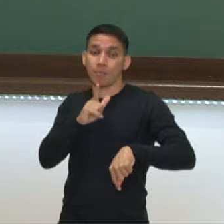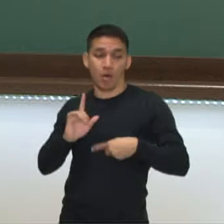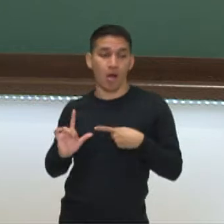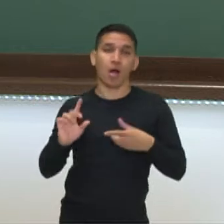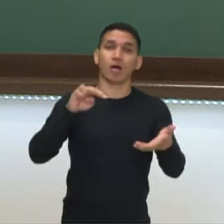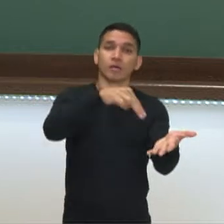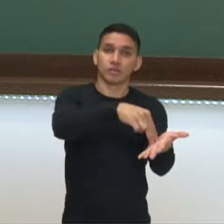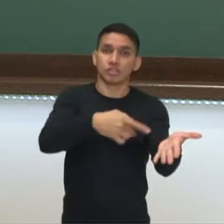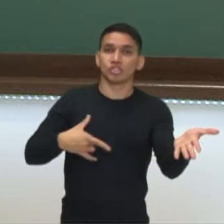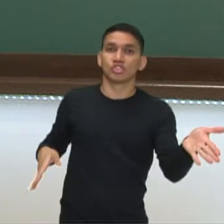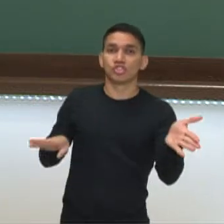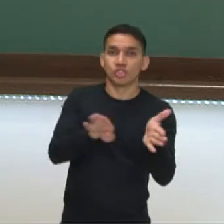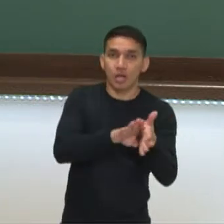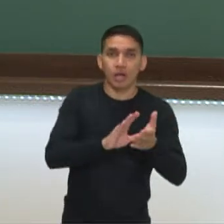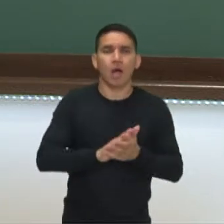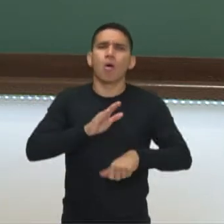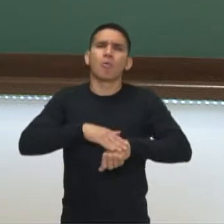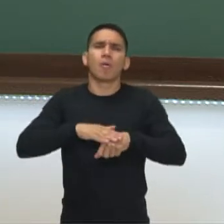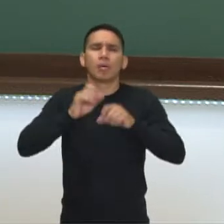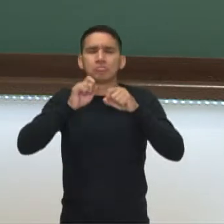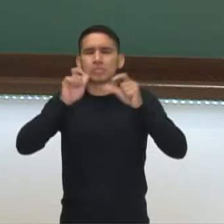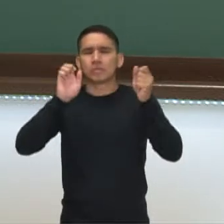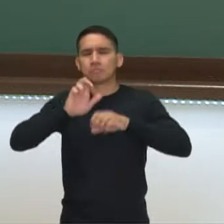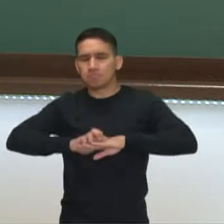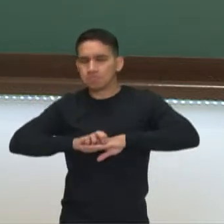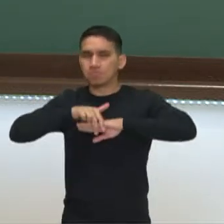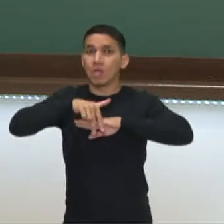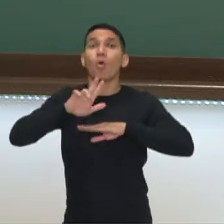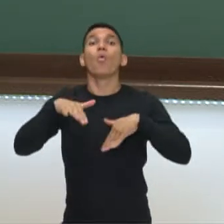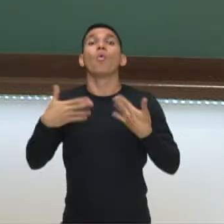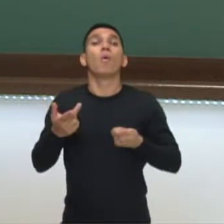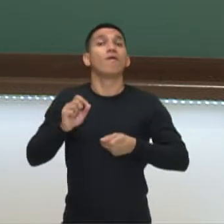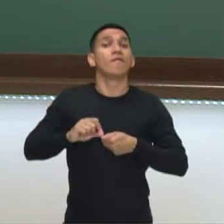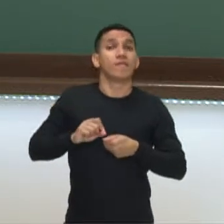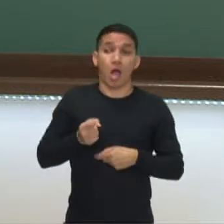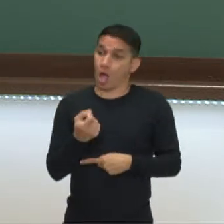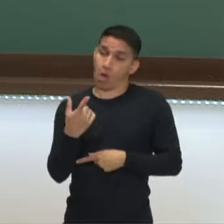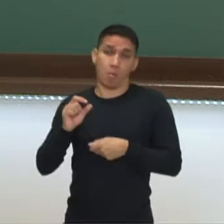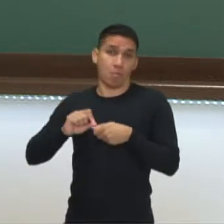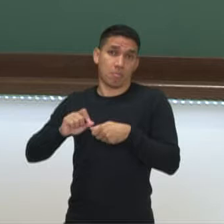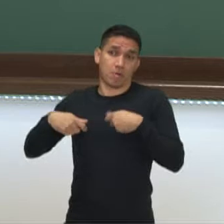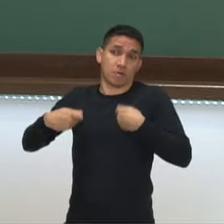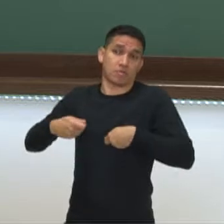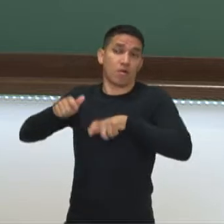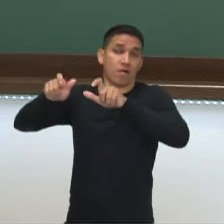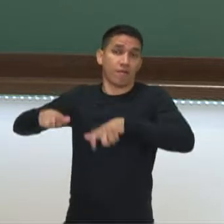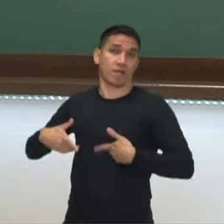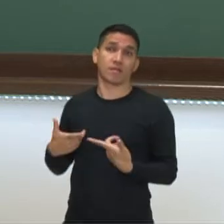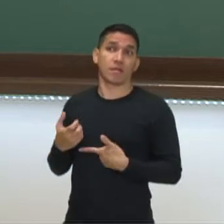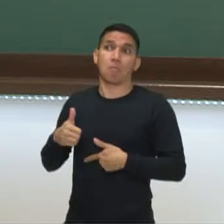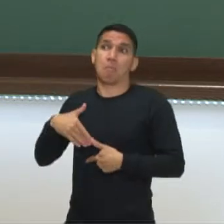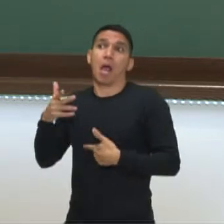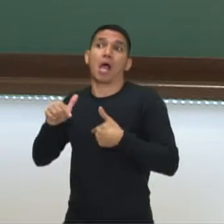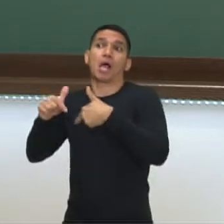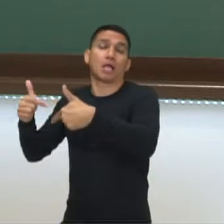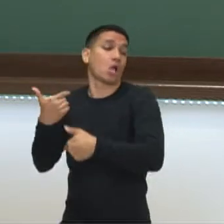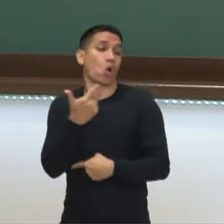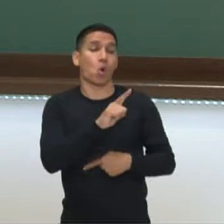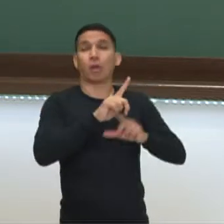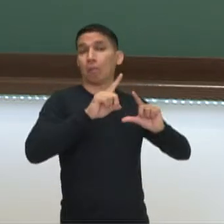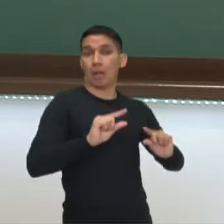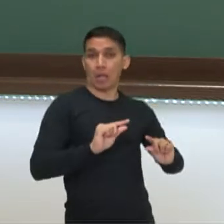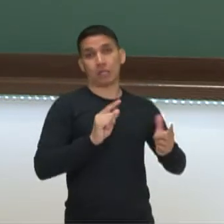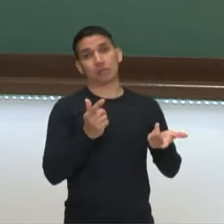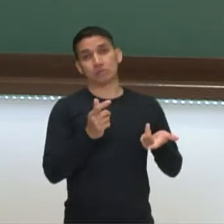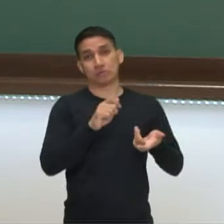né? O momento que você acorda, quais são as tarefas. Algumas pessoas podem ter mais tarefas ao acordar, outras pessoas têm menos,